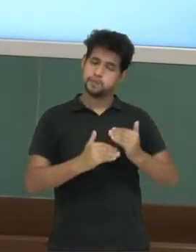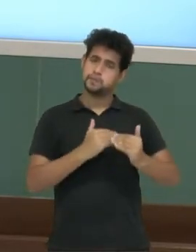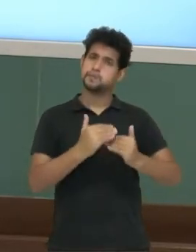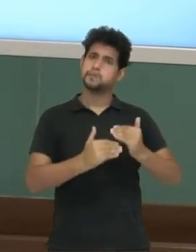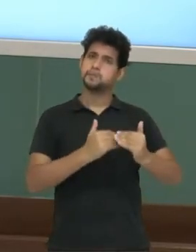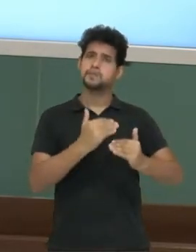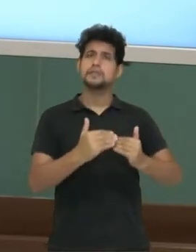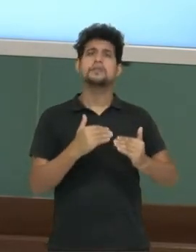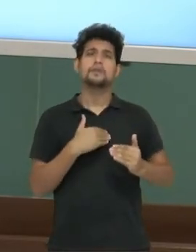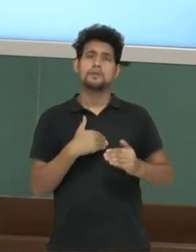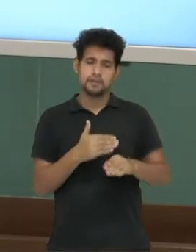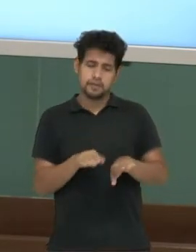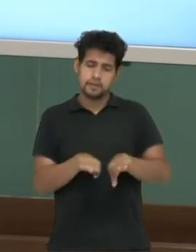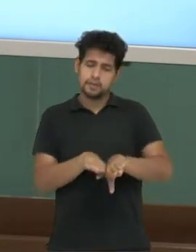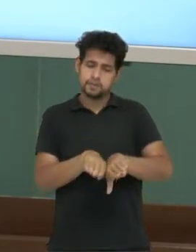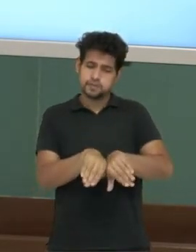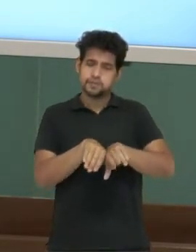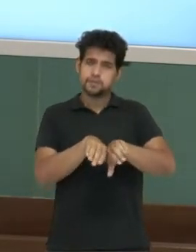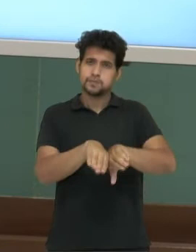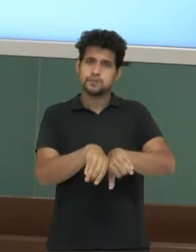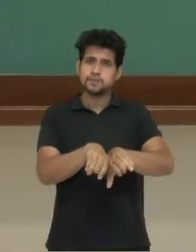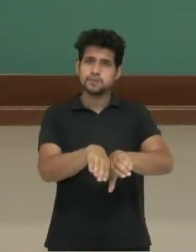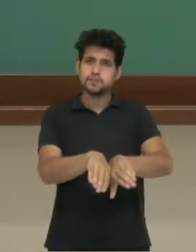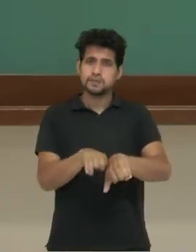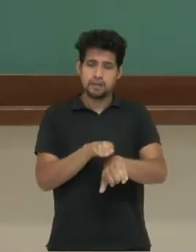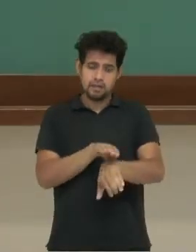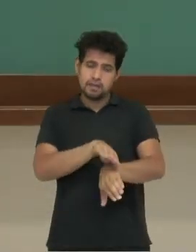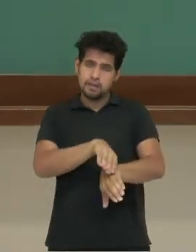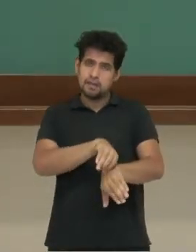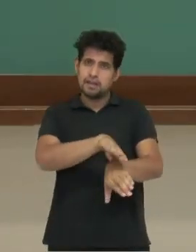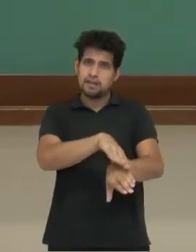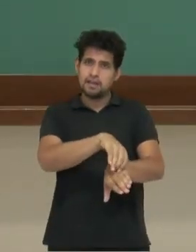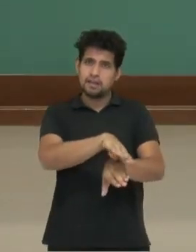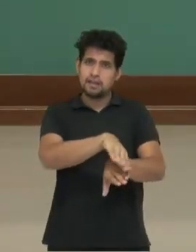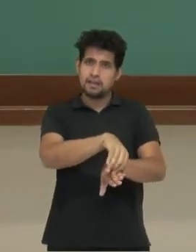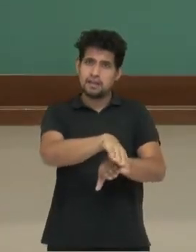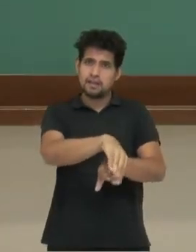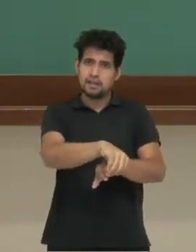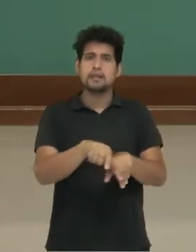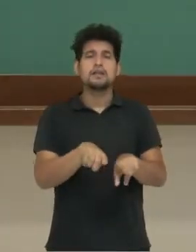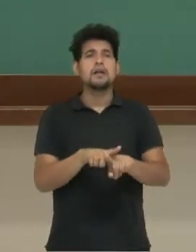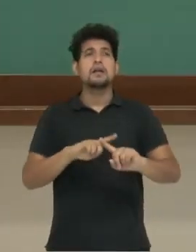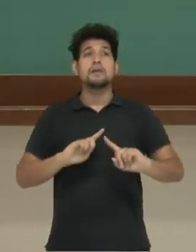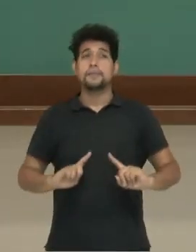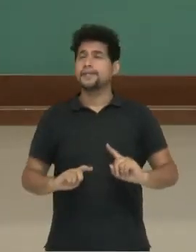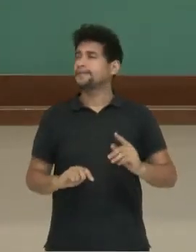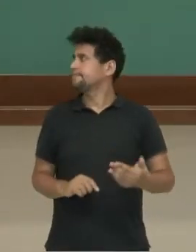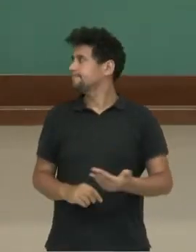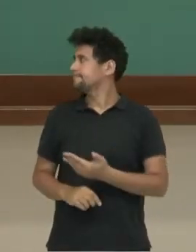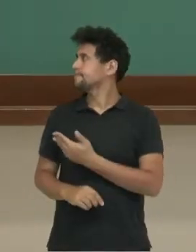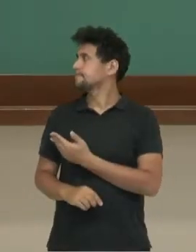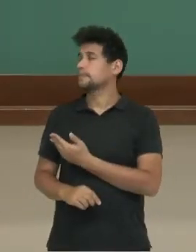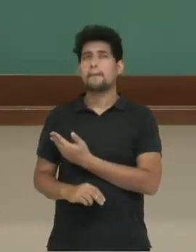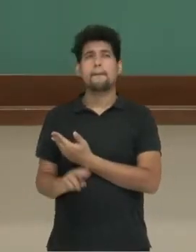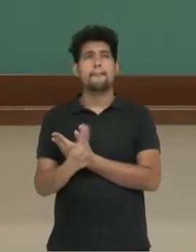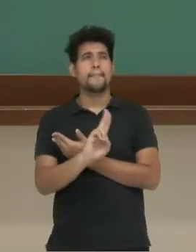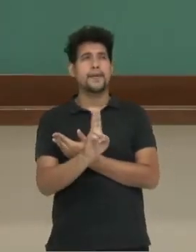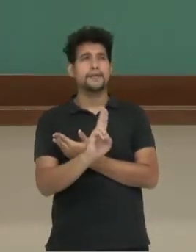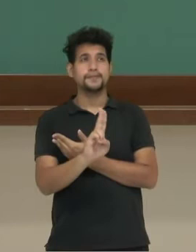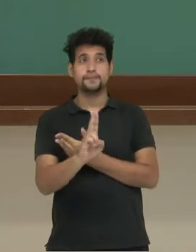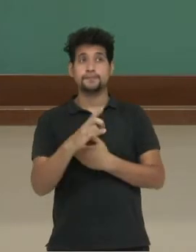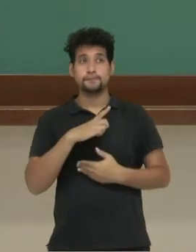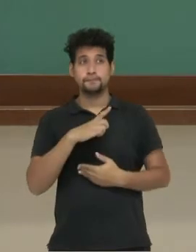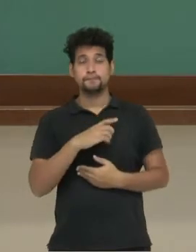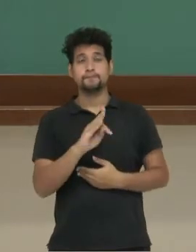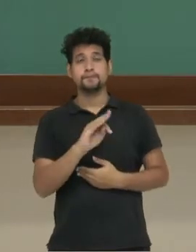se arrastar no lodo, tá? Então, muito provavelmente, esse gênero Tiktaalik é o